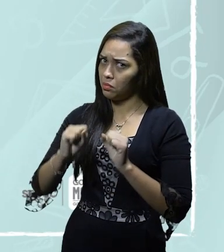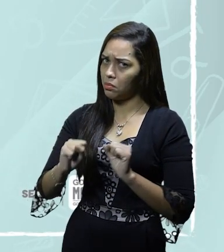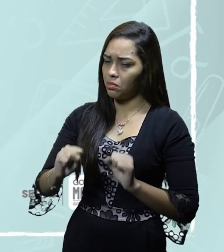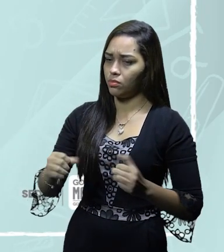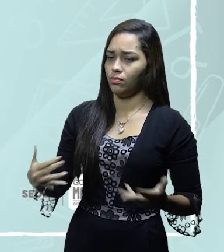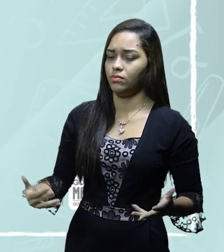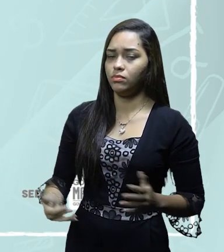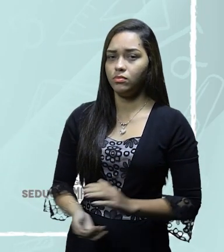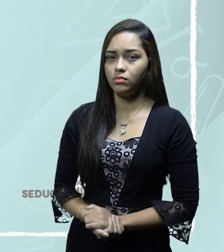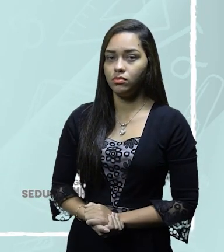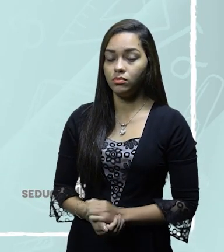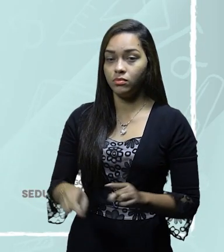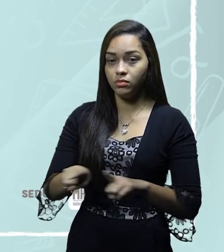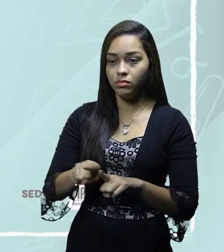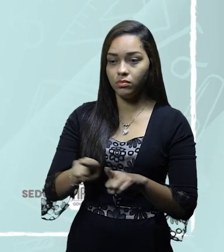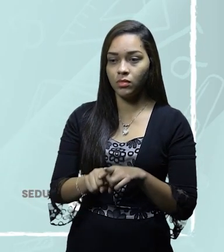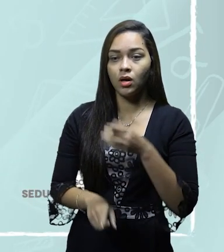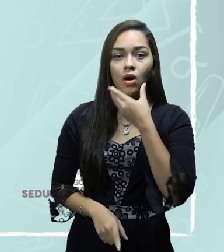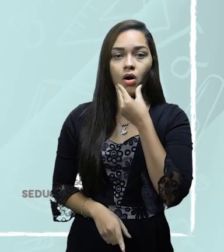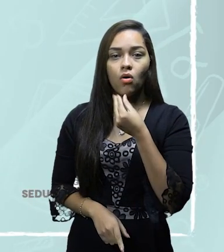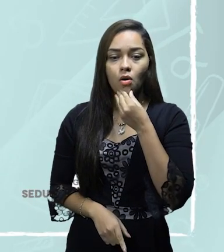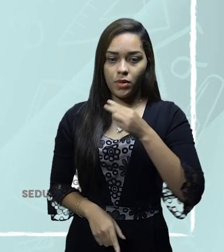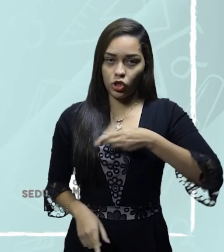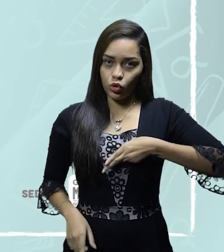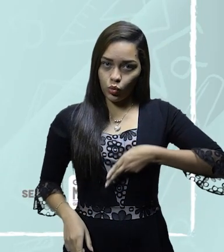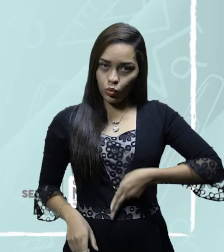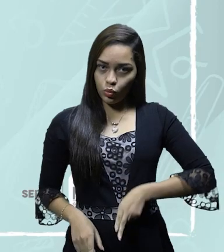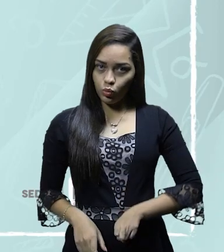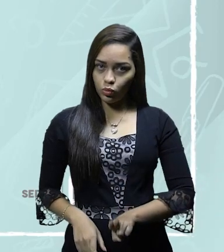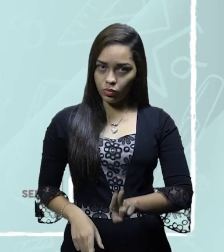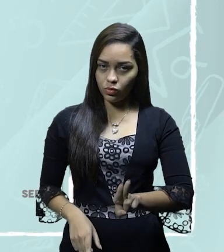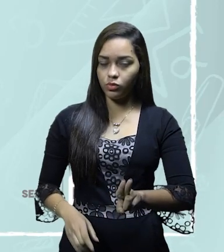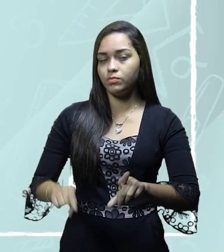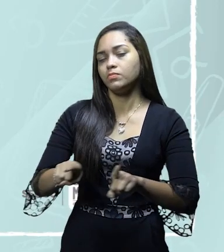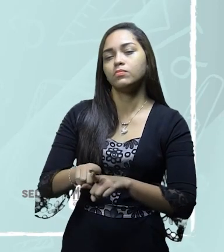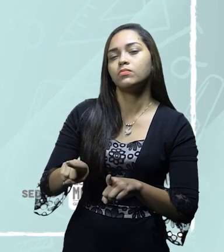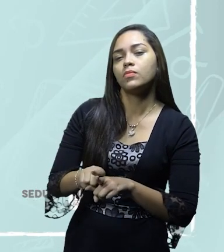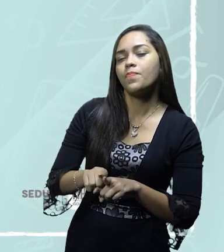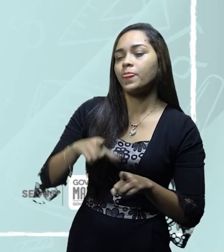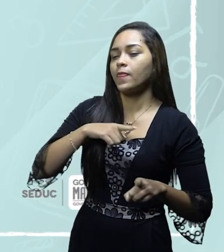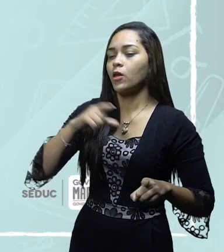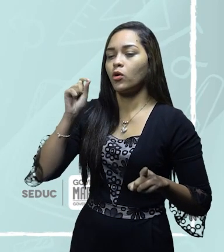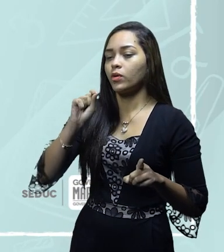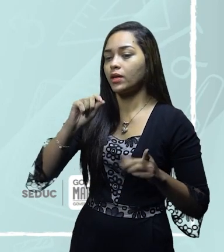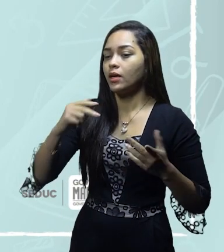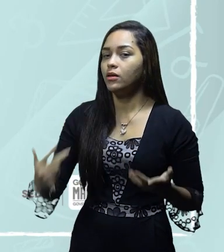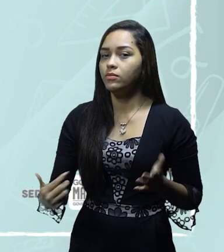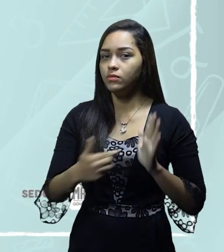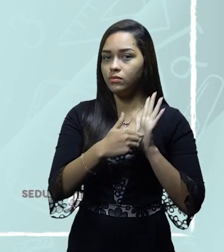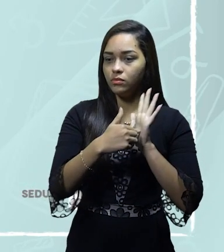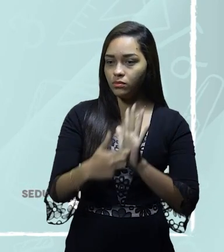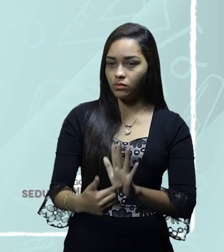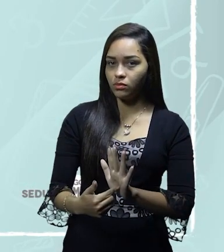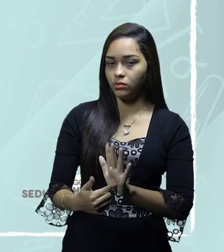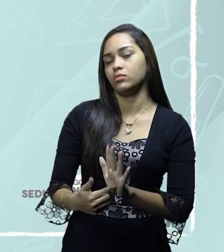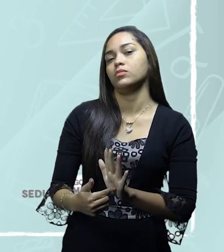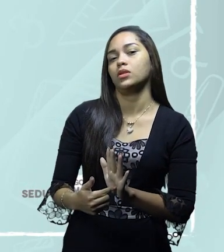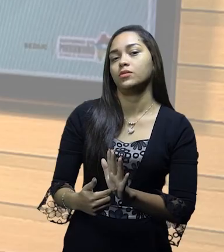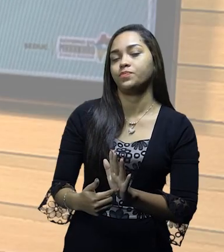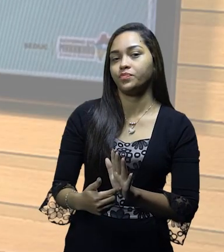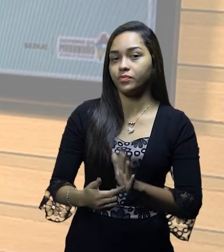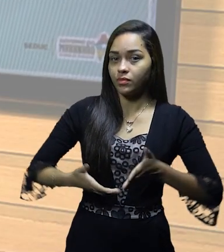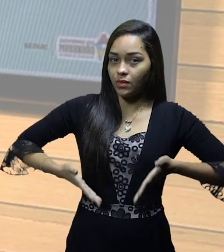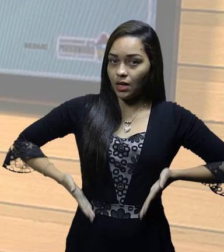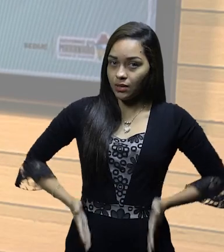assim? Aí você vê um homem, né, ele está despido, ele está nu, ele está numa apresentação como ele veio ao